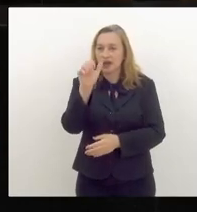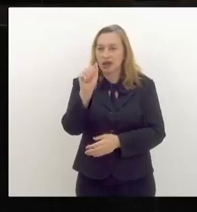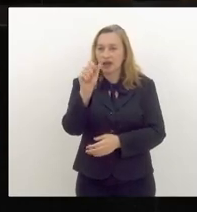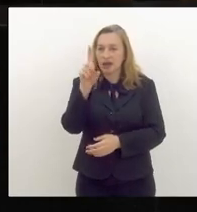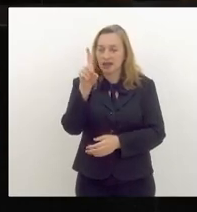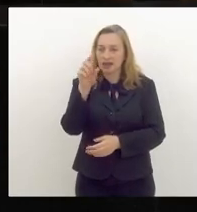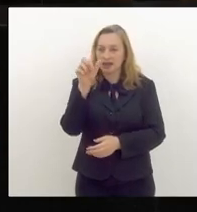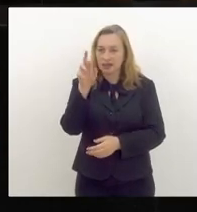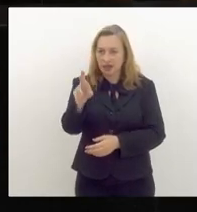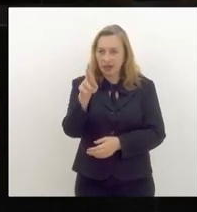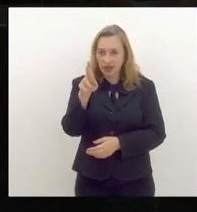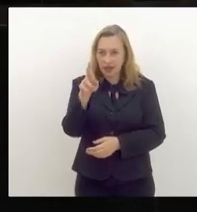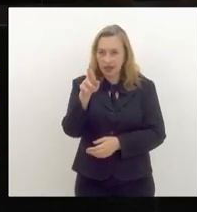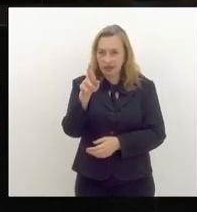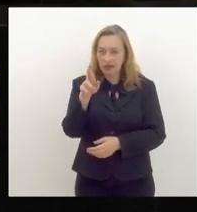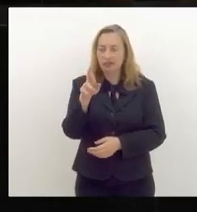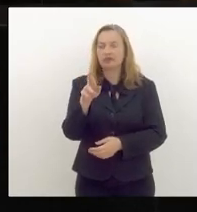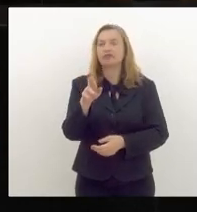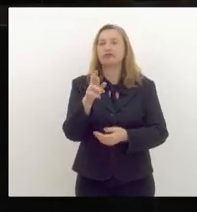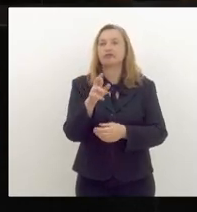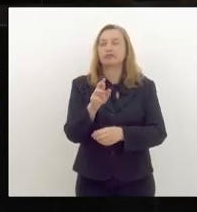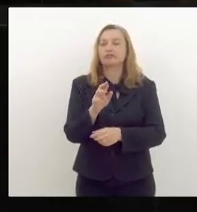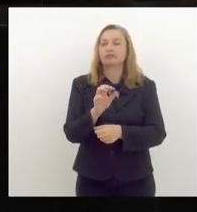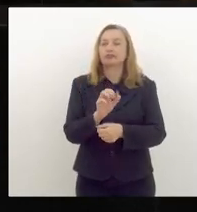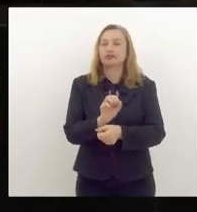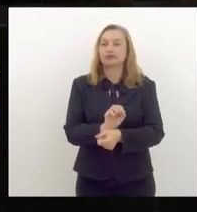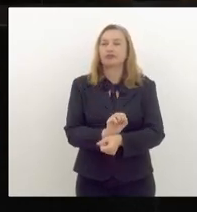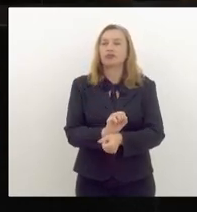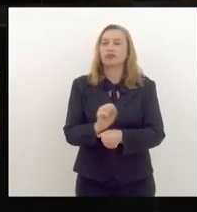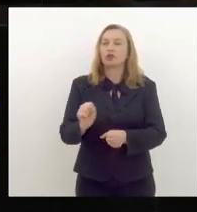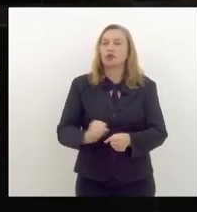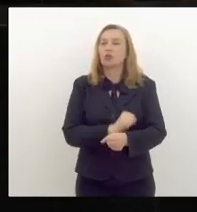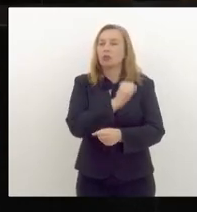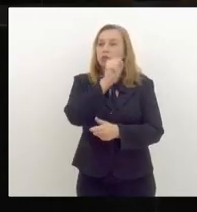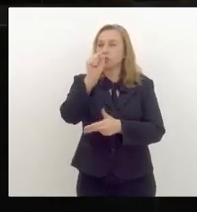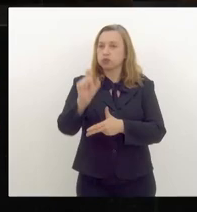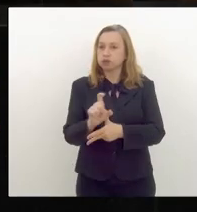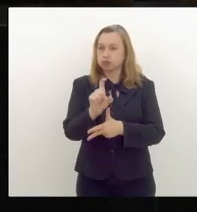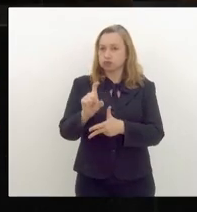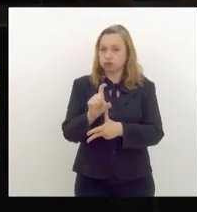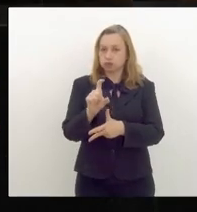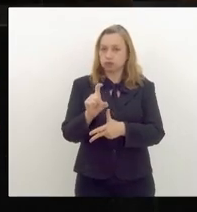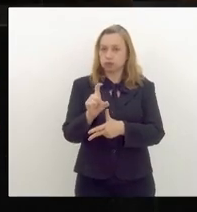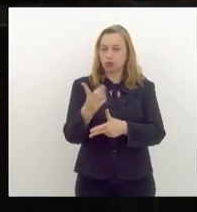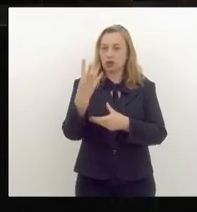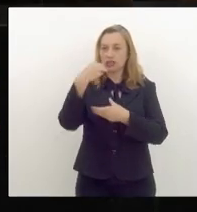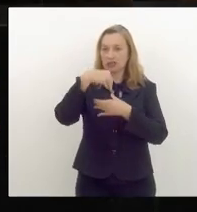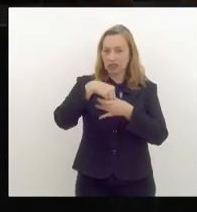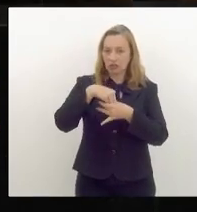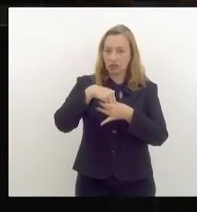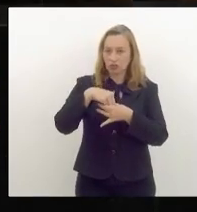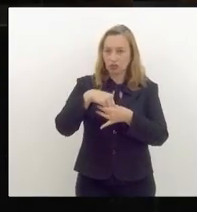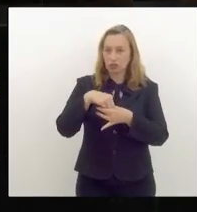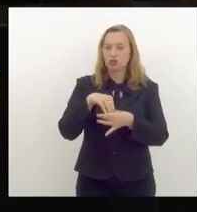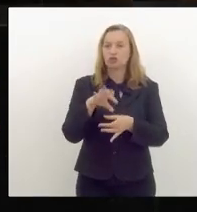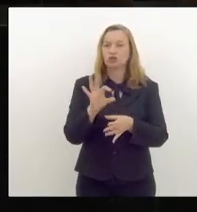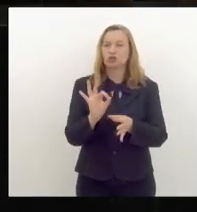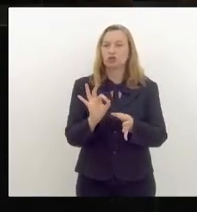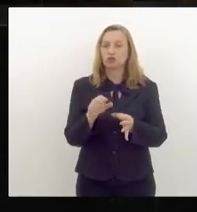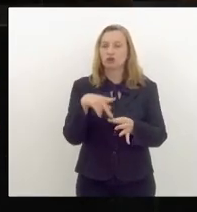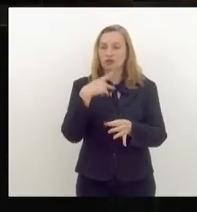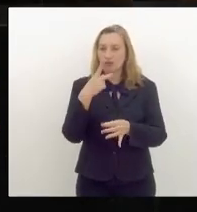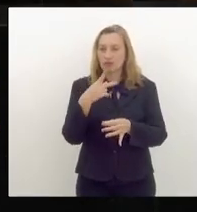fixos dessas rodovias Poder Executivo de dentro de um critério jurídico